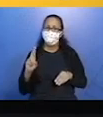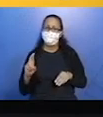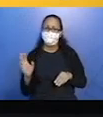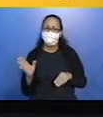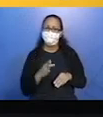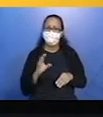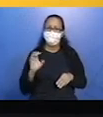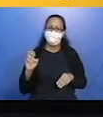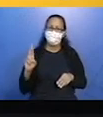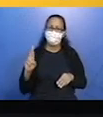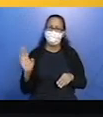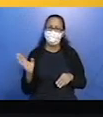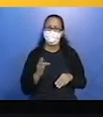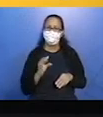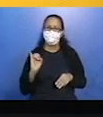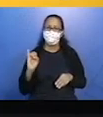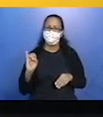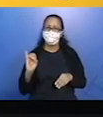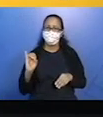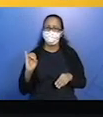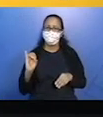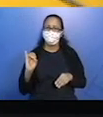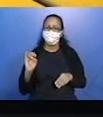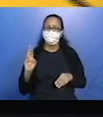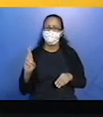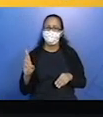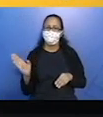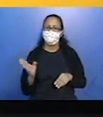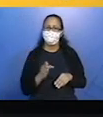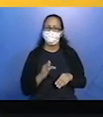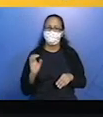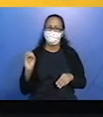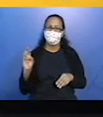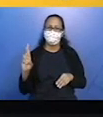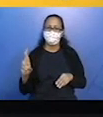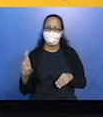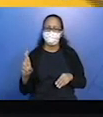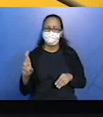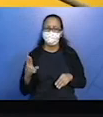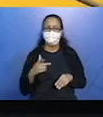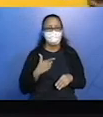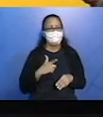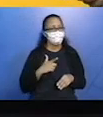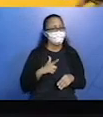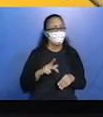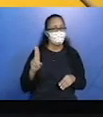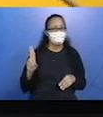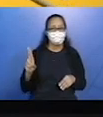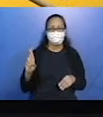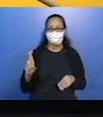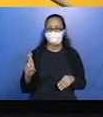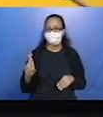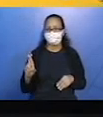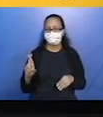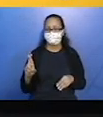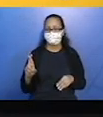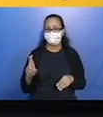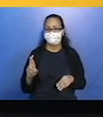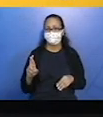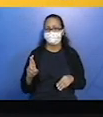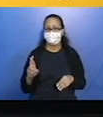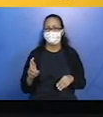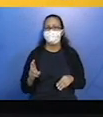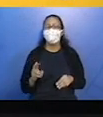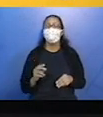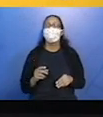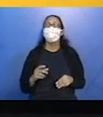não existem verbos terminados em ur na língua portuguesa, tá? Então, no infinitivo, os